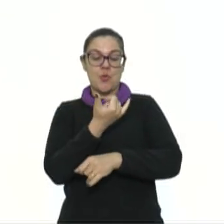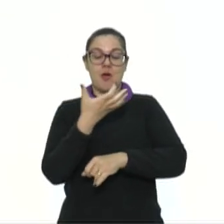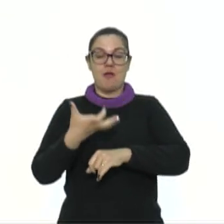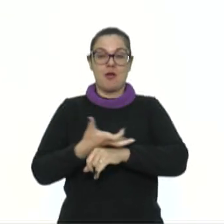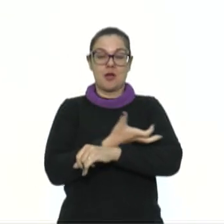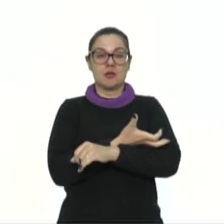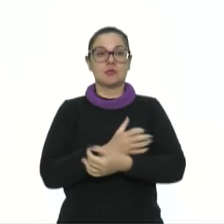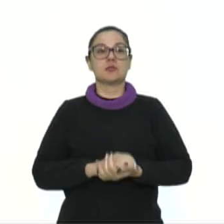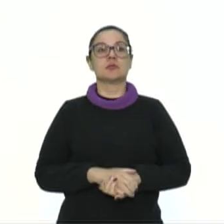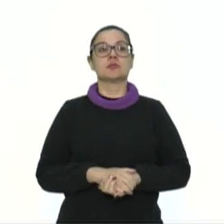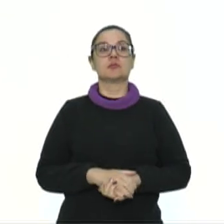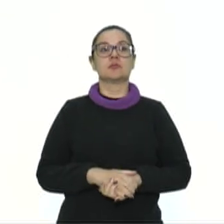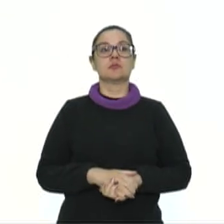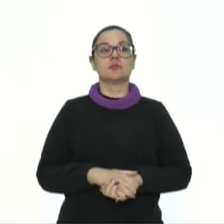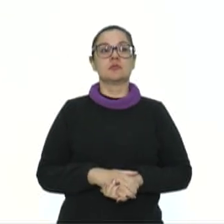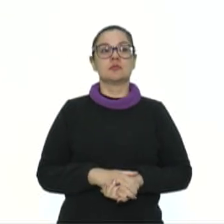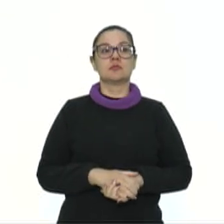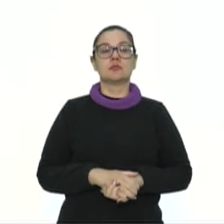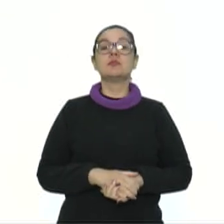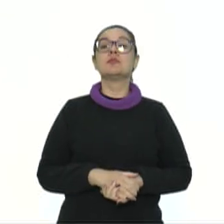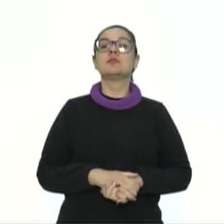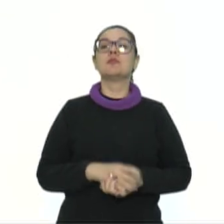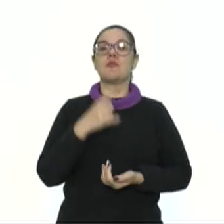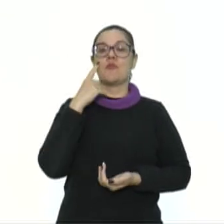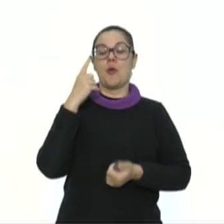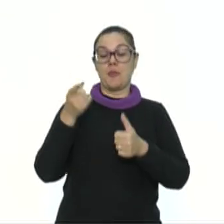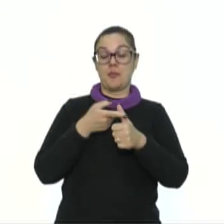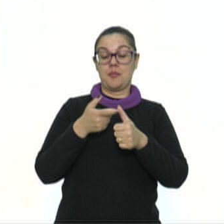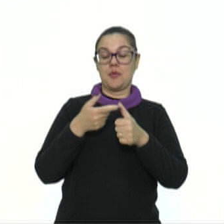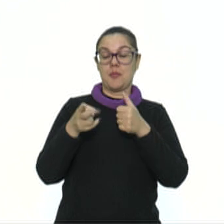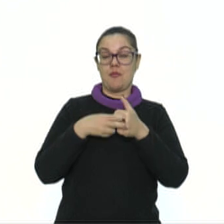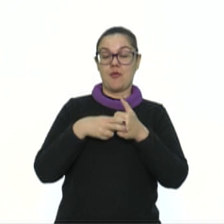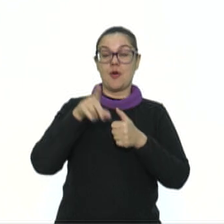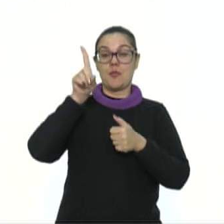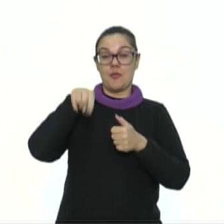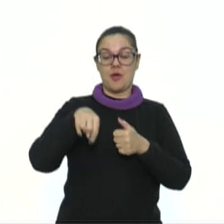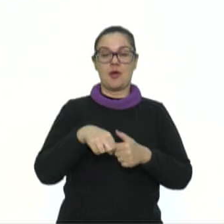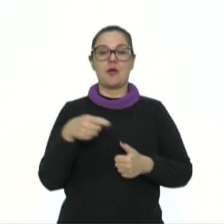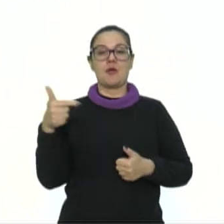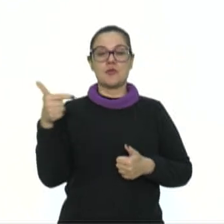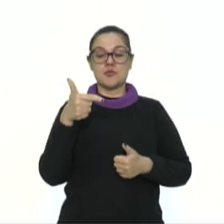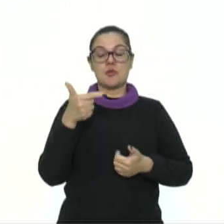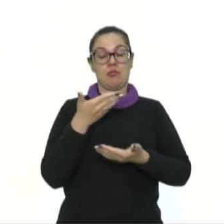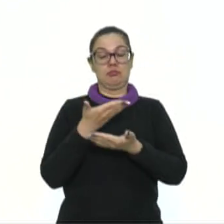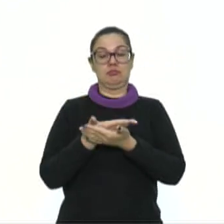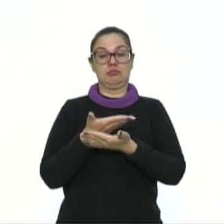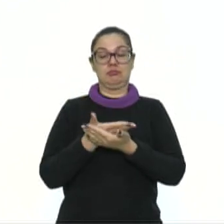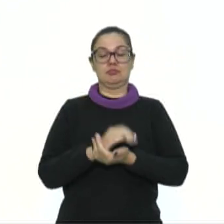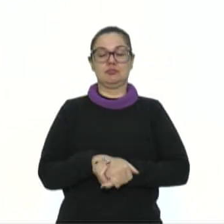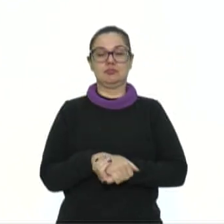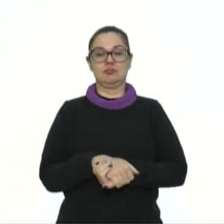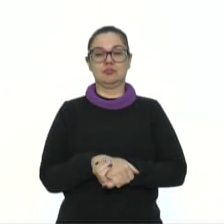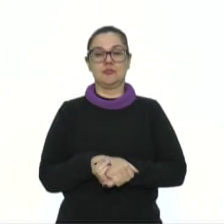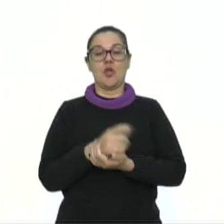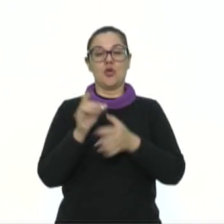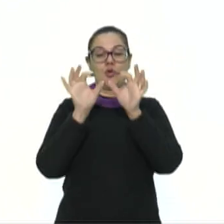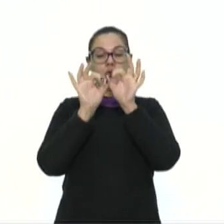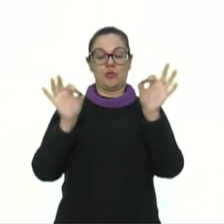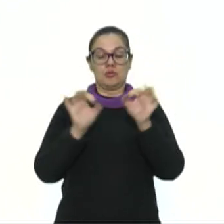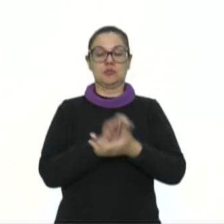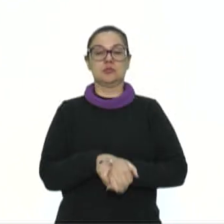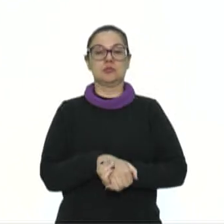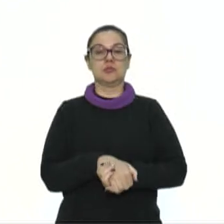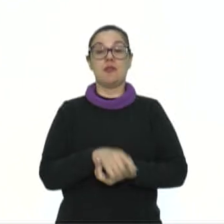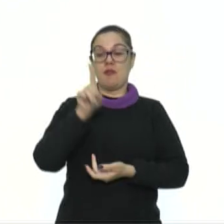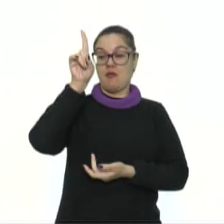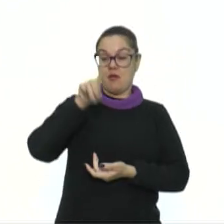É importante, se eu disser, então veja, primeiro verbo é, segundo verbo, estude. Duas orações, vamos separar.